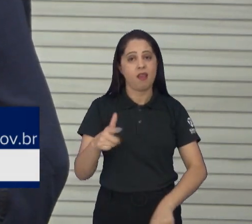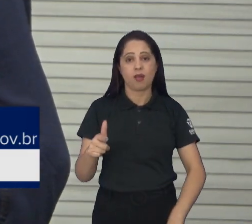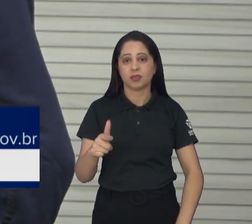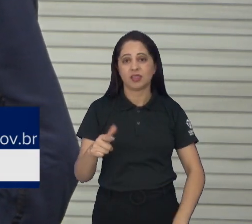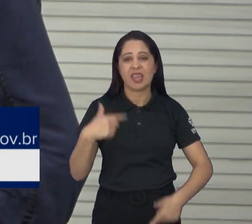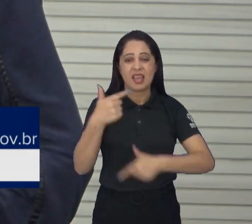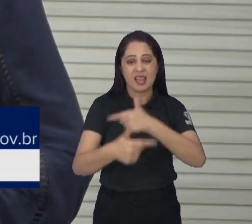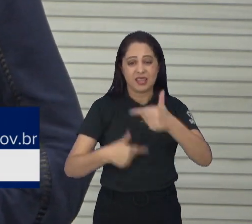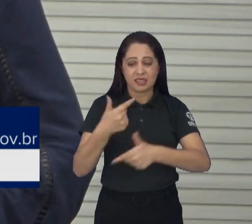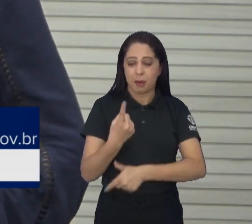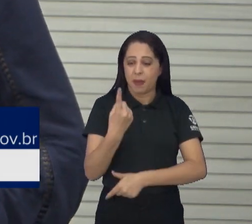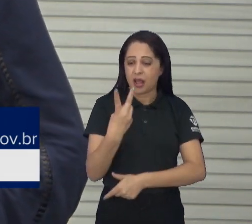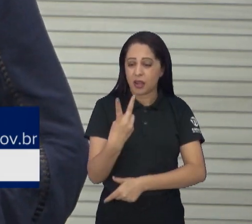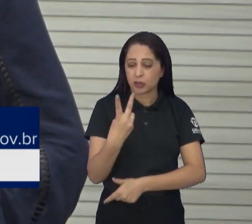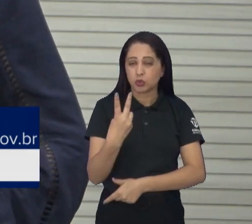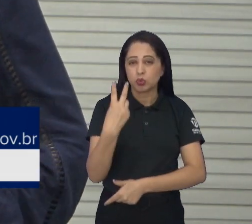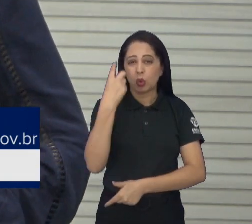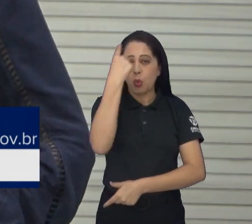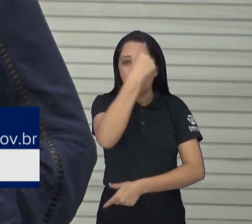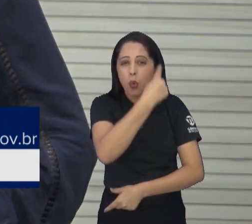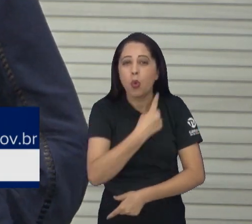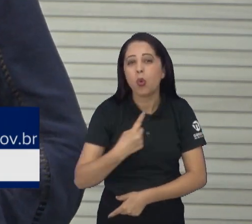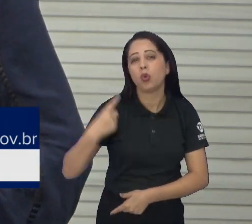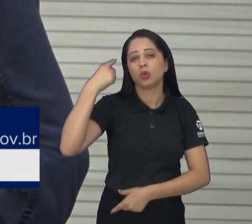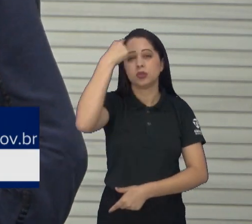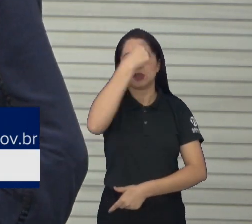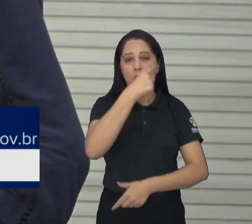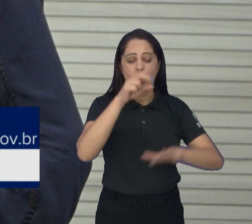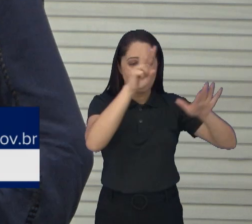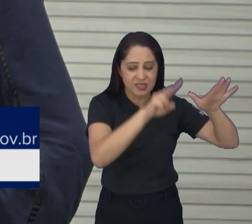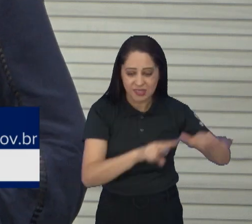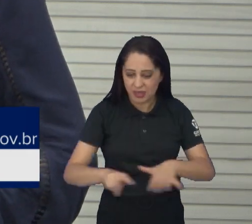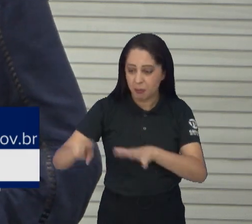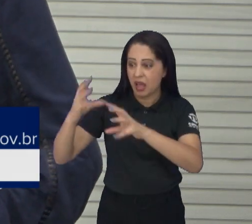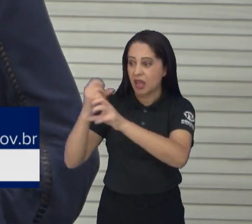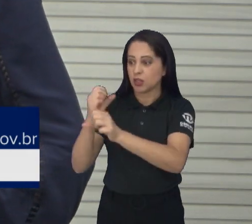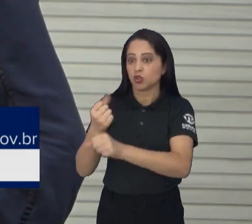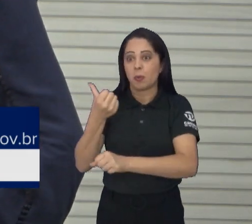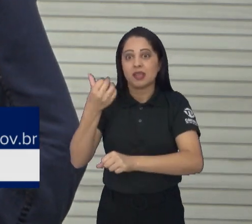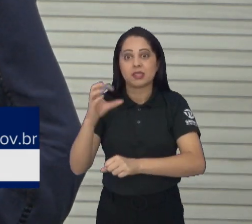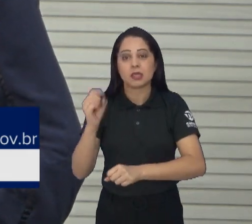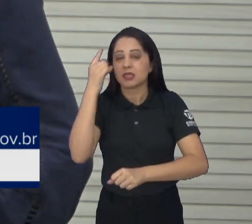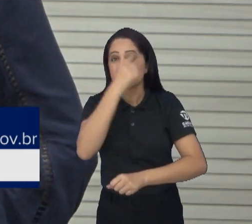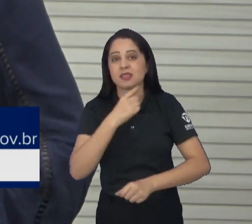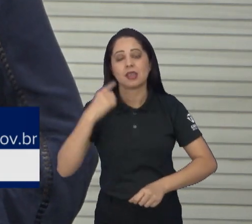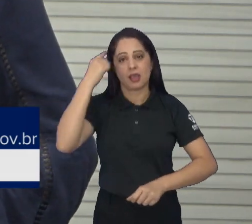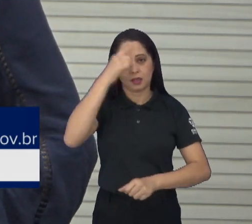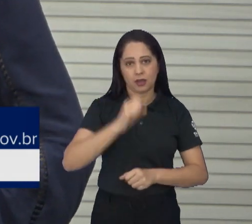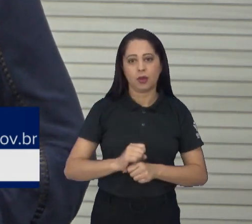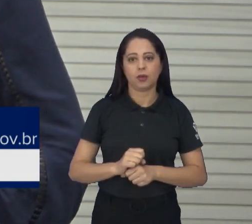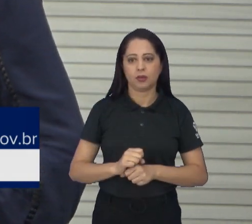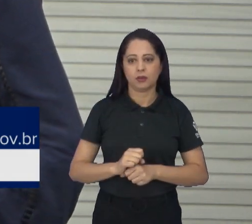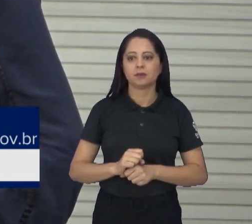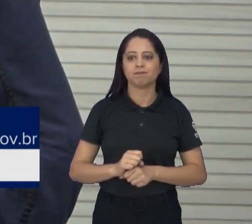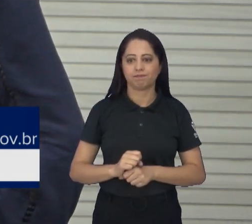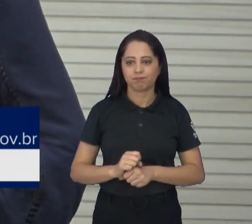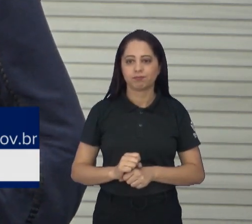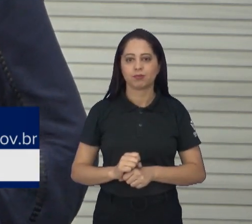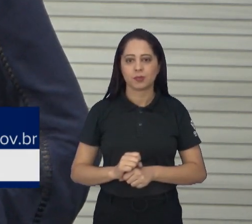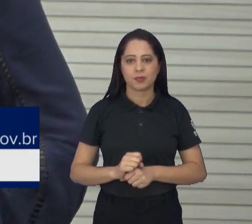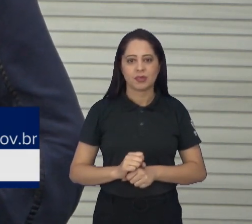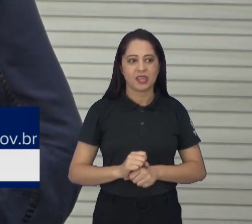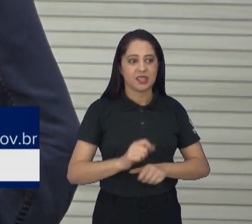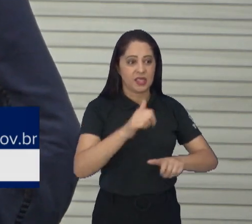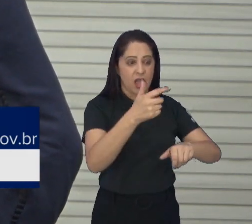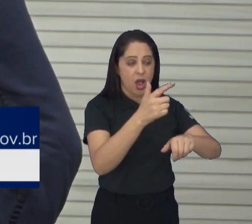horas, trabalhando 60 horas por semana. Então é o pessoal com medo para cuidar